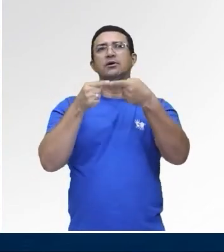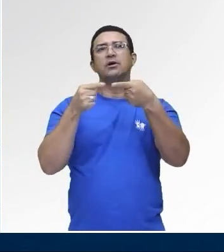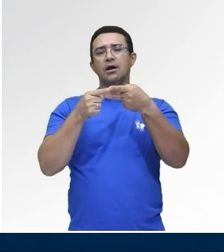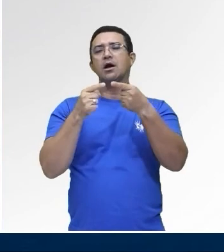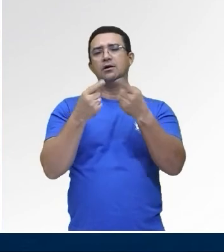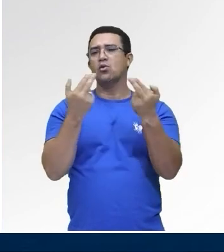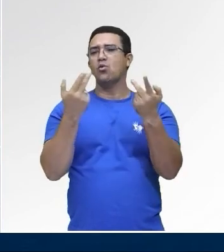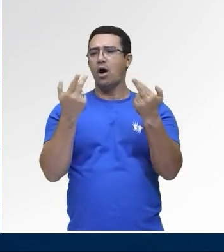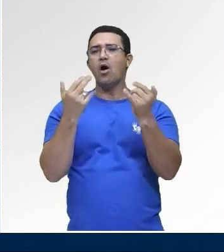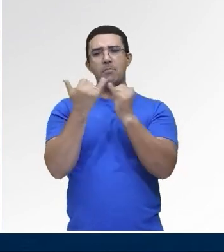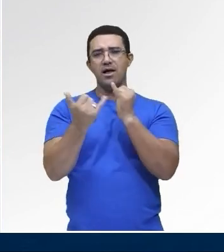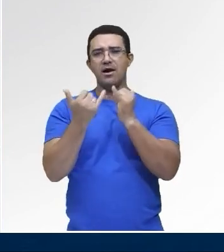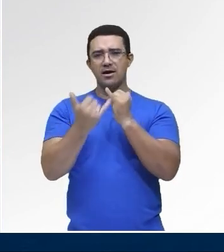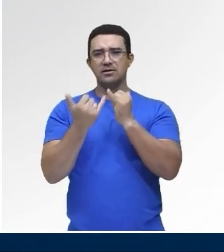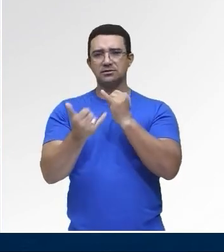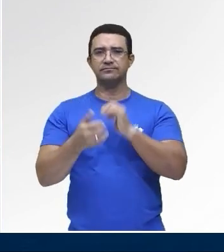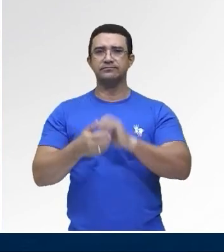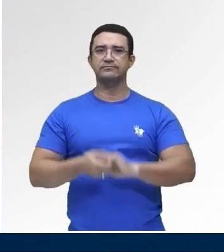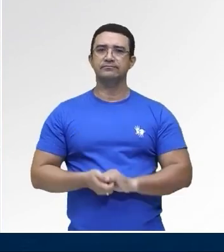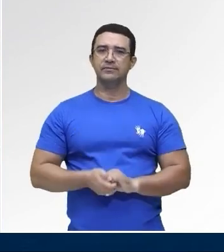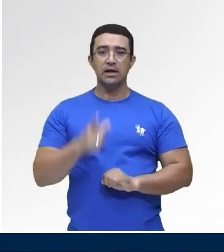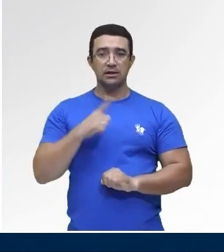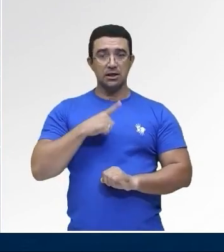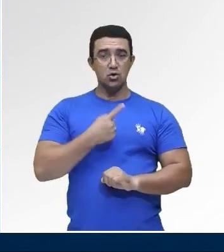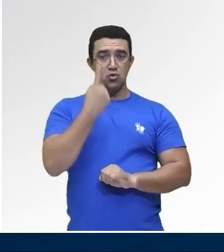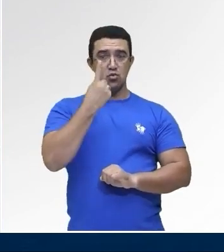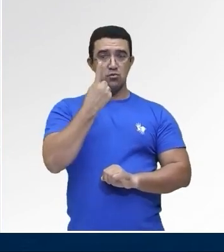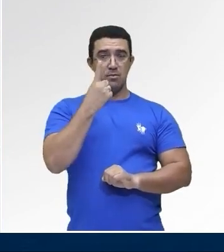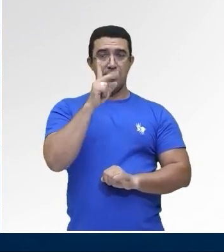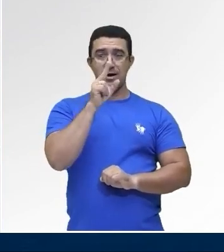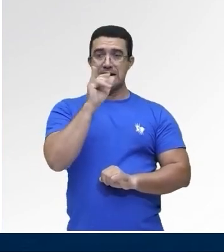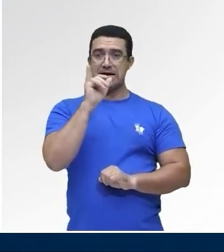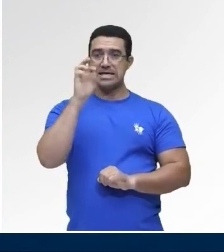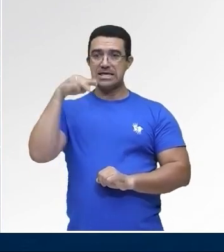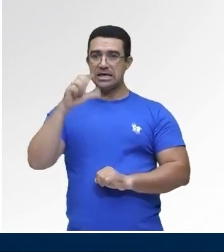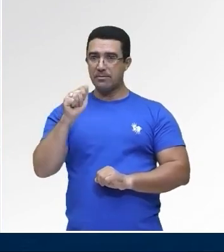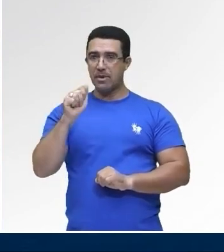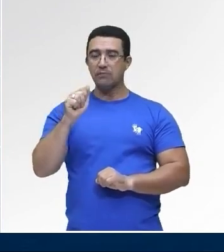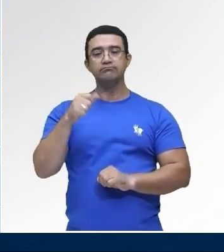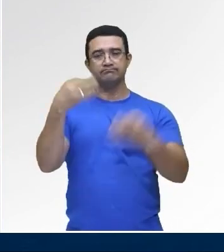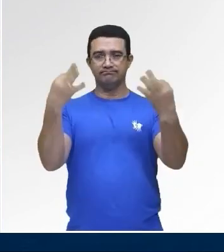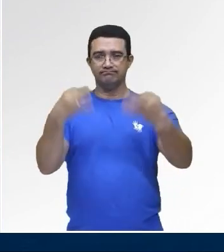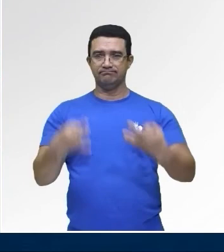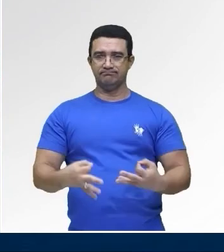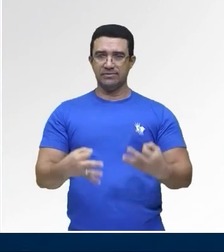verdade? Então, eu tenho uma rima perfeita.